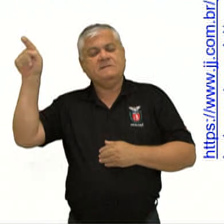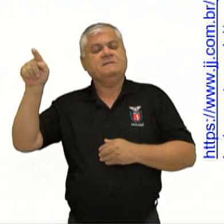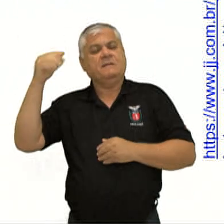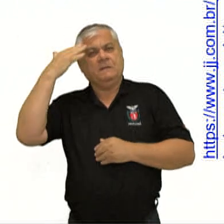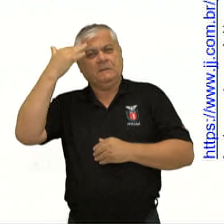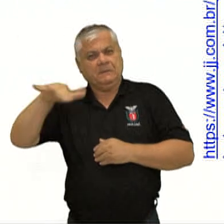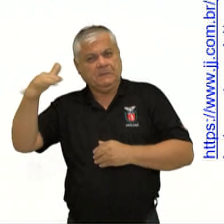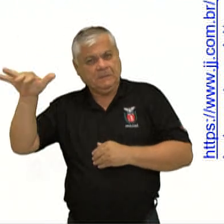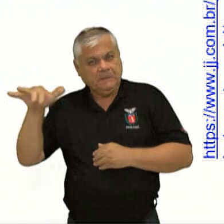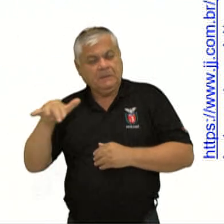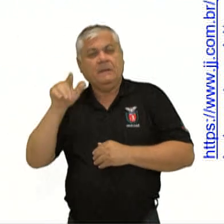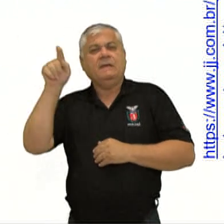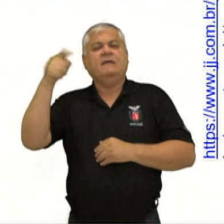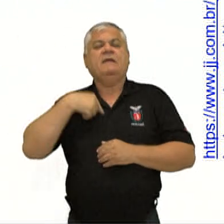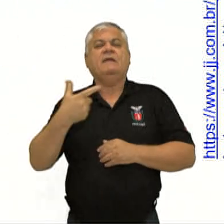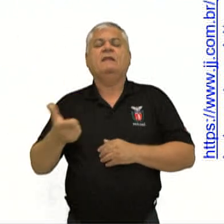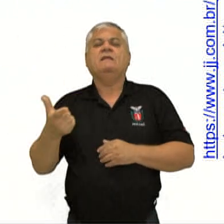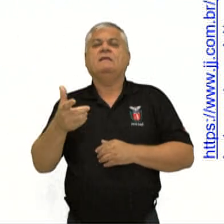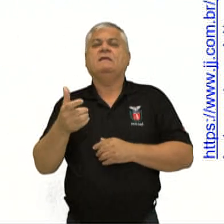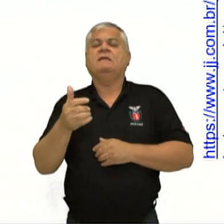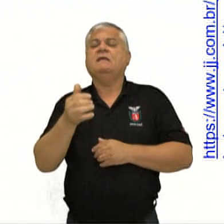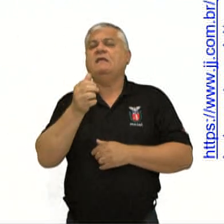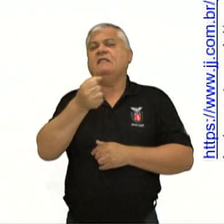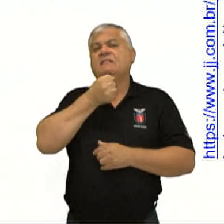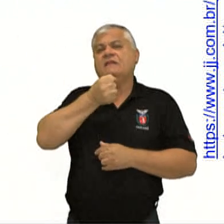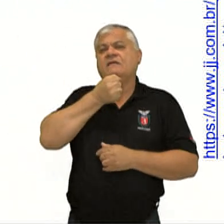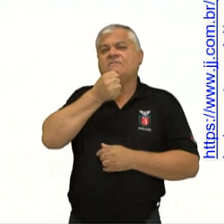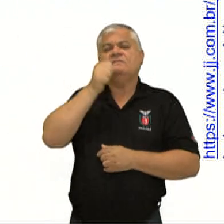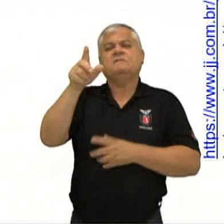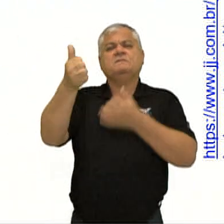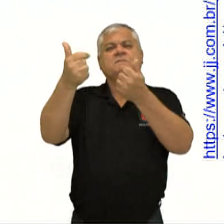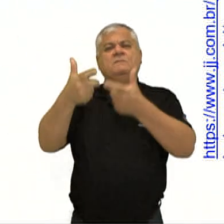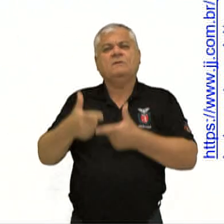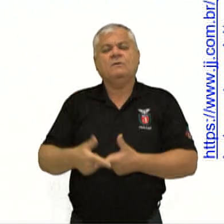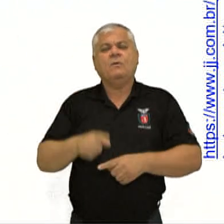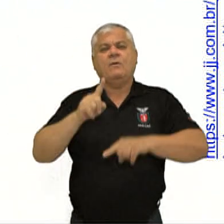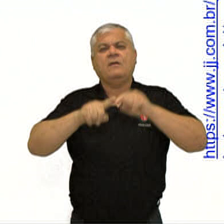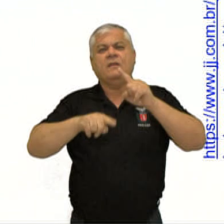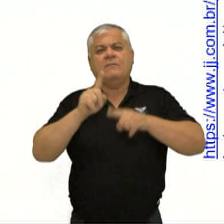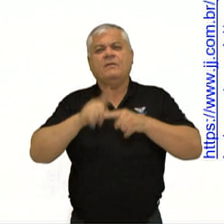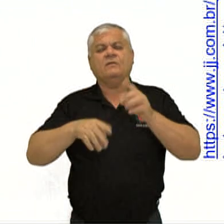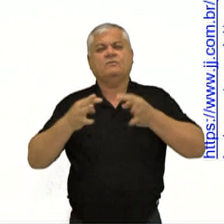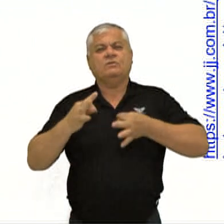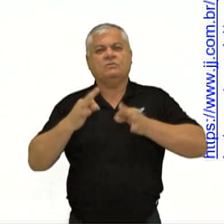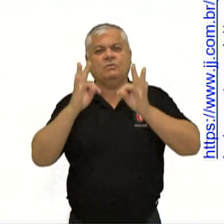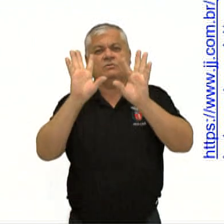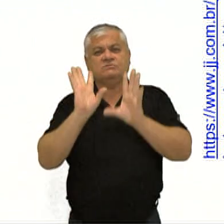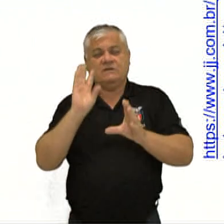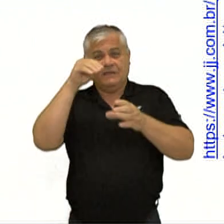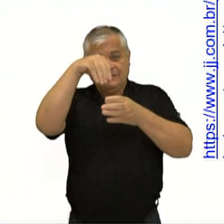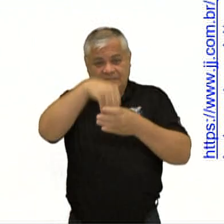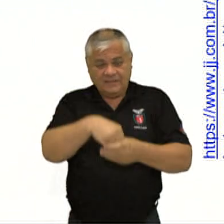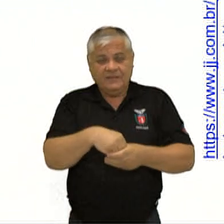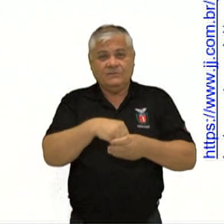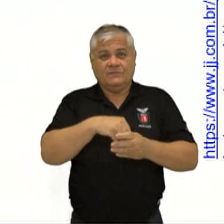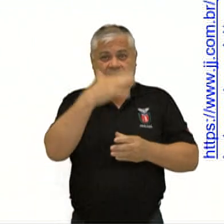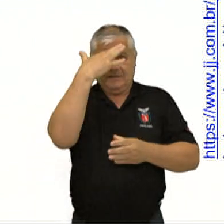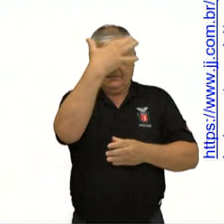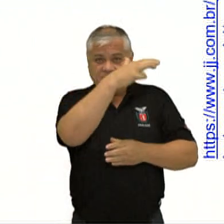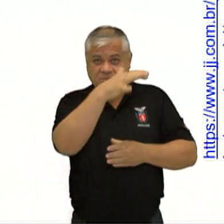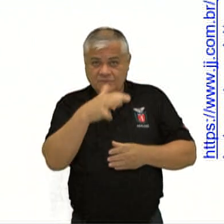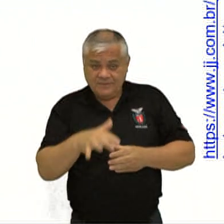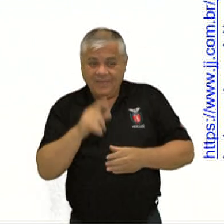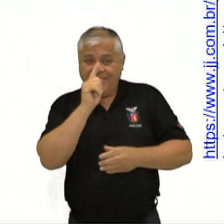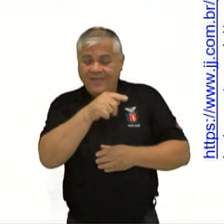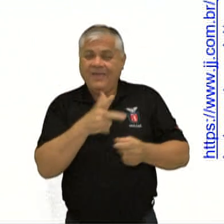seguinte, numa entrevista que ele fez para um site: os elementos tecnológicos e midiáticos estão incorporados na Umbanda como ferramenta aliada